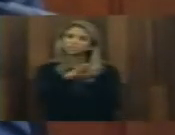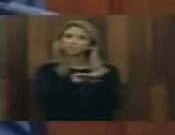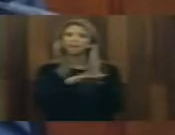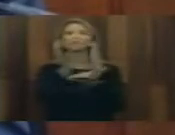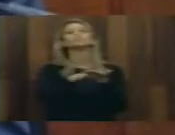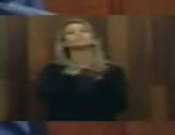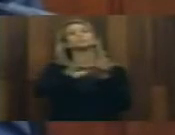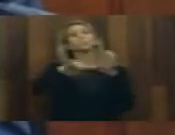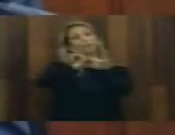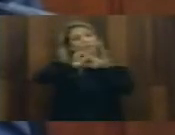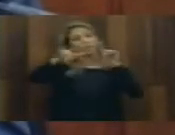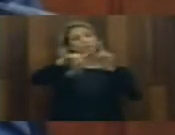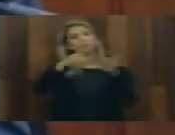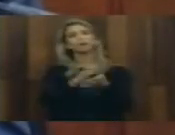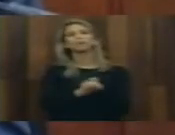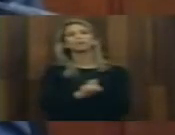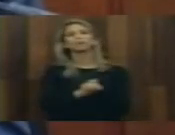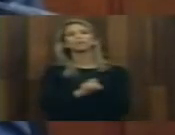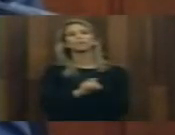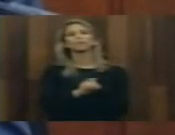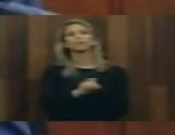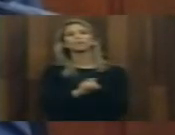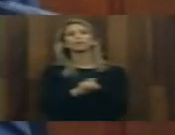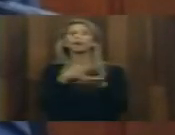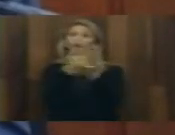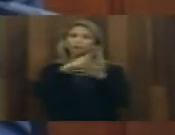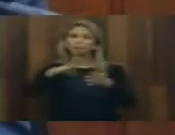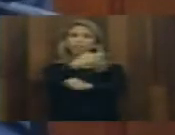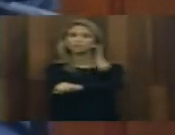matérias a serem deliberadas, declaro